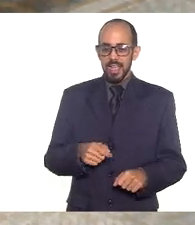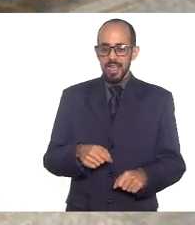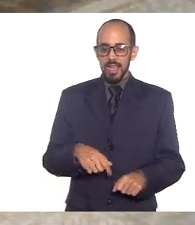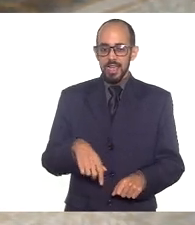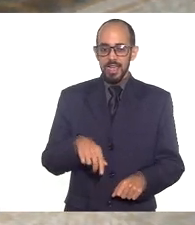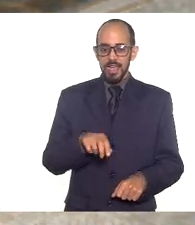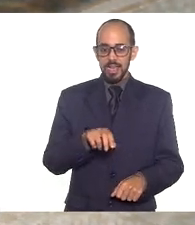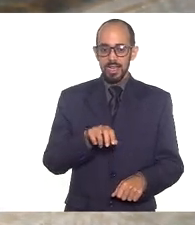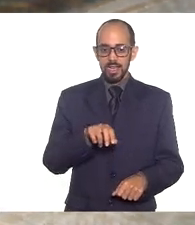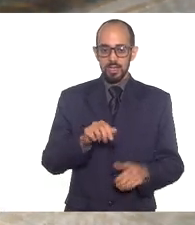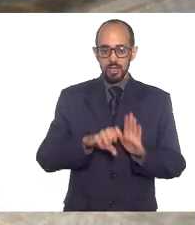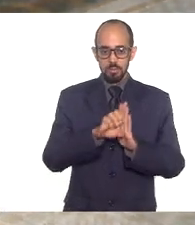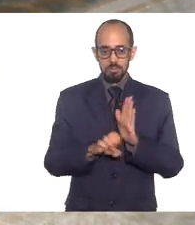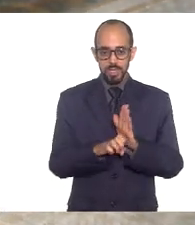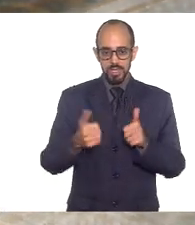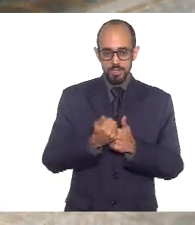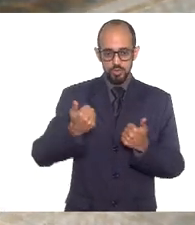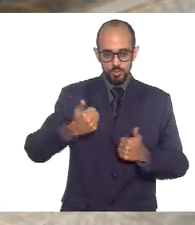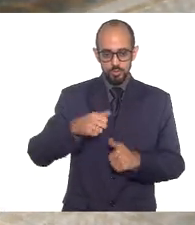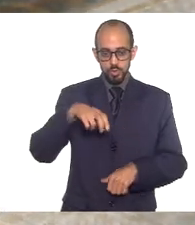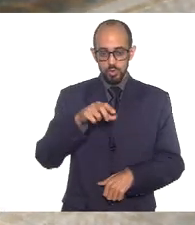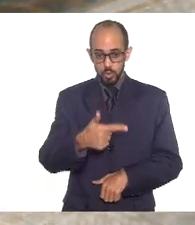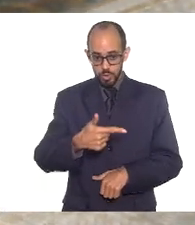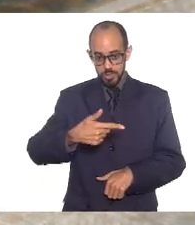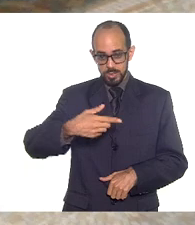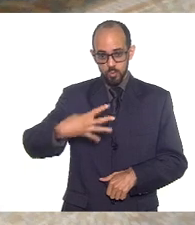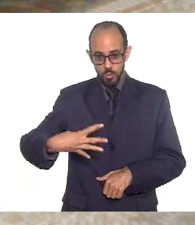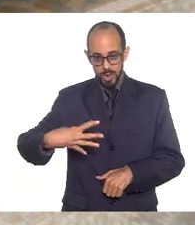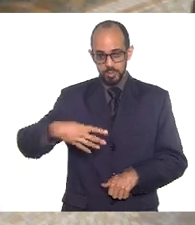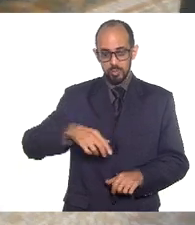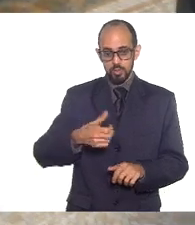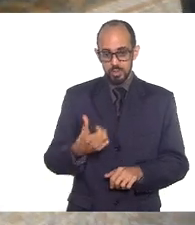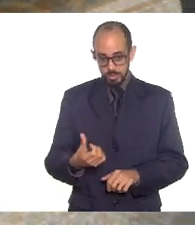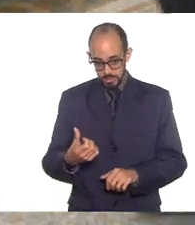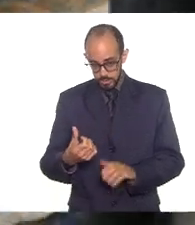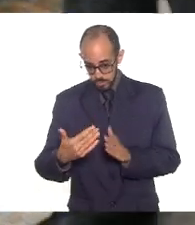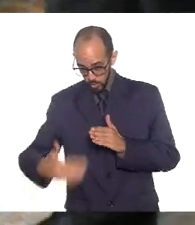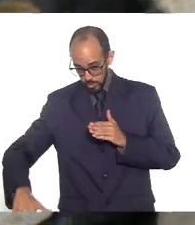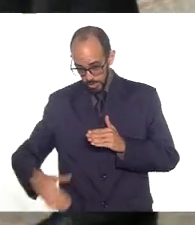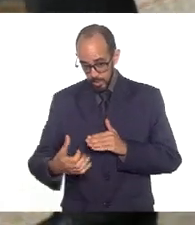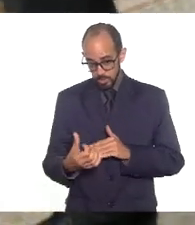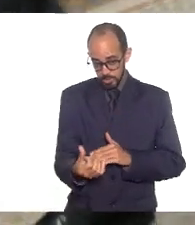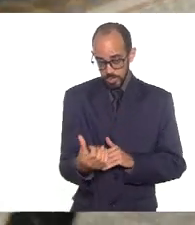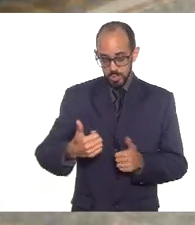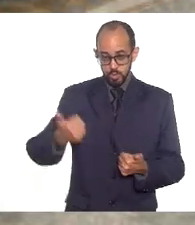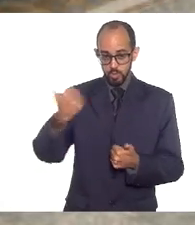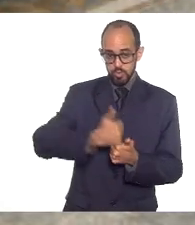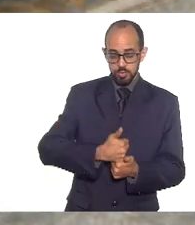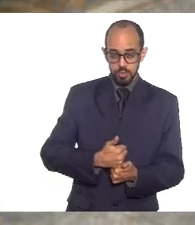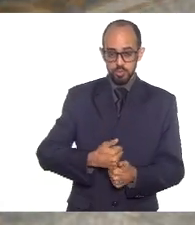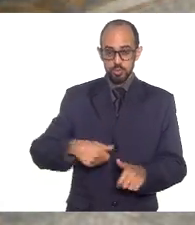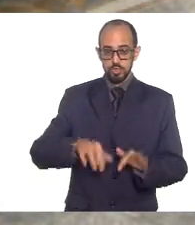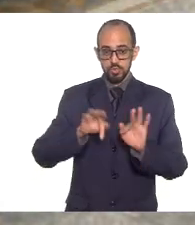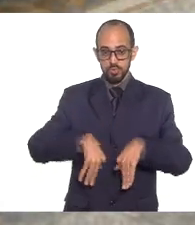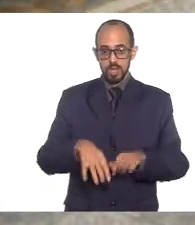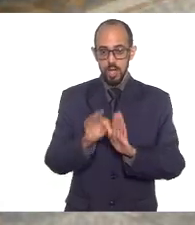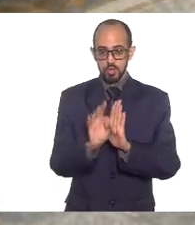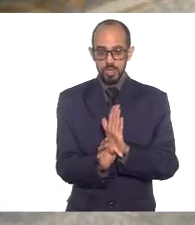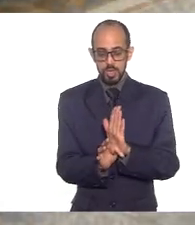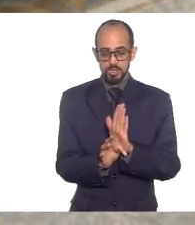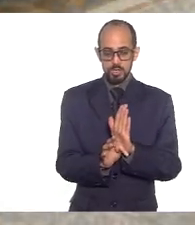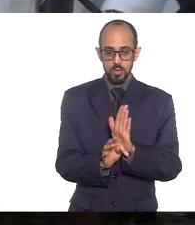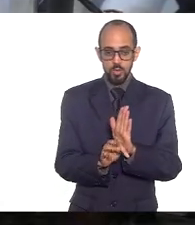Alvorada com subemenda as emendas 2 e 4 contrário à emenda seis concluindo o substantivo de uma forma final de redação